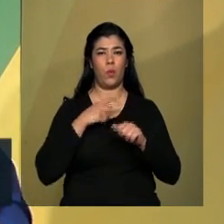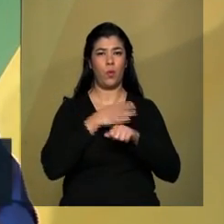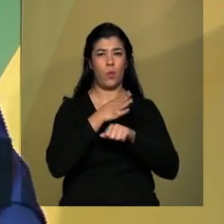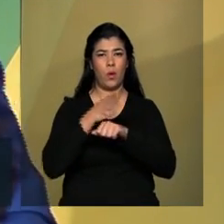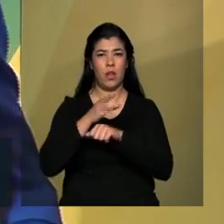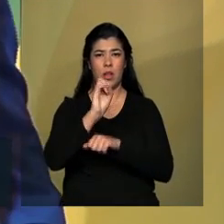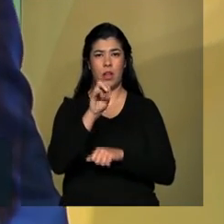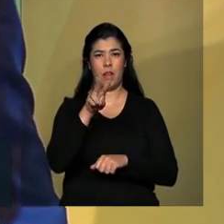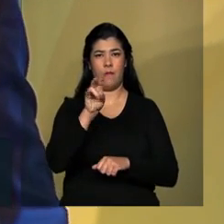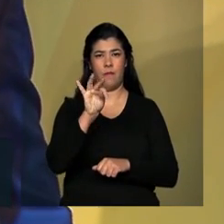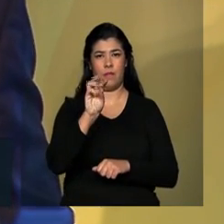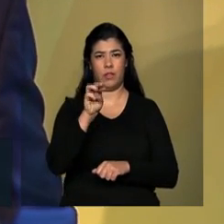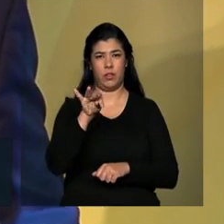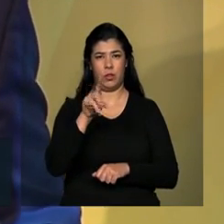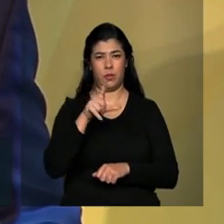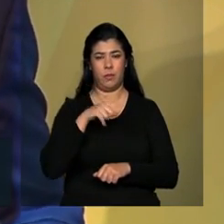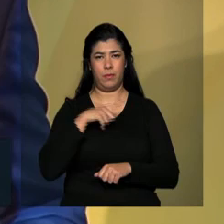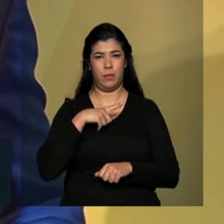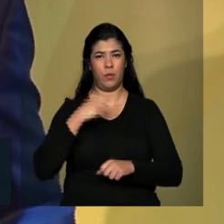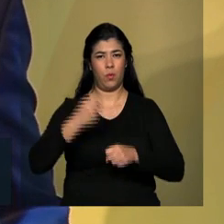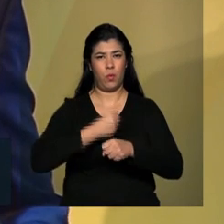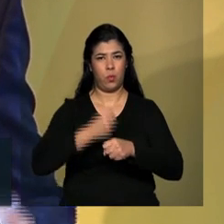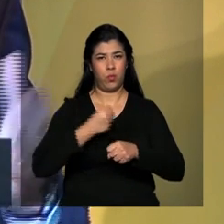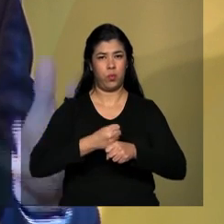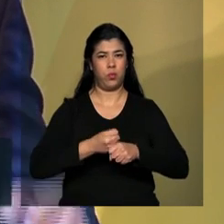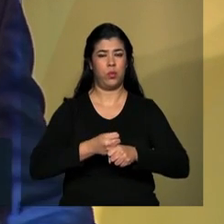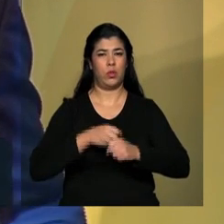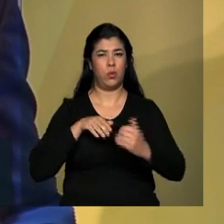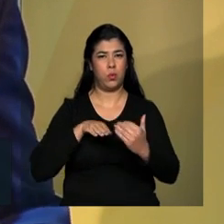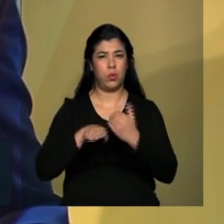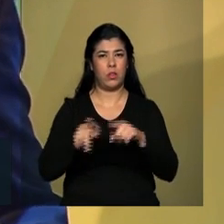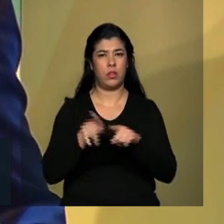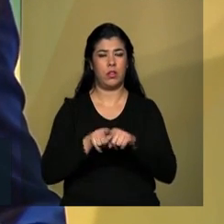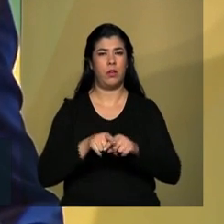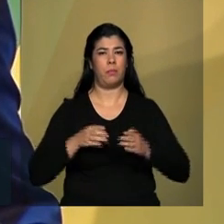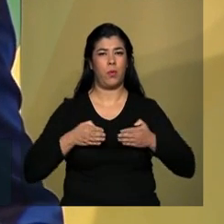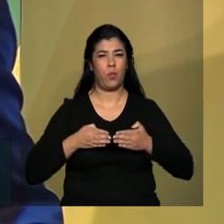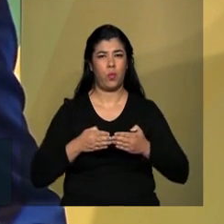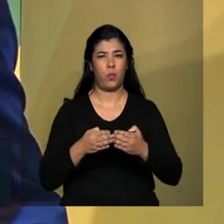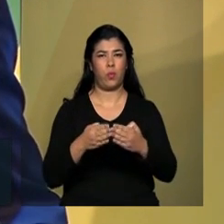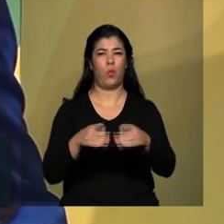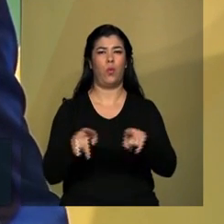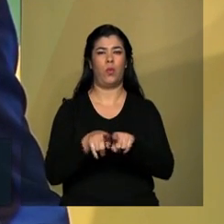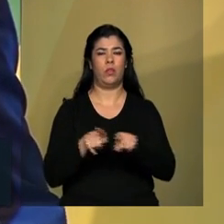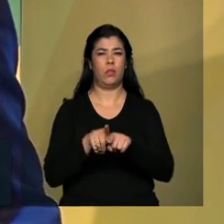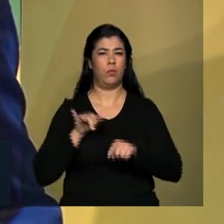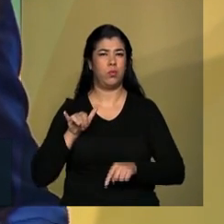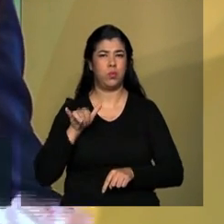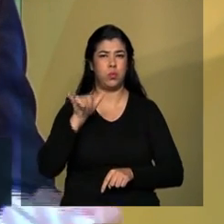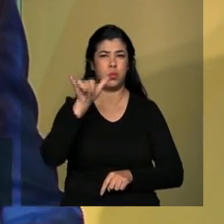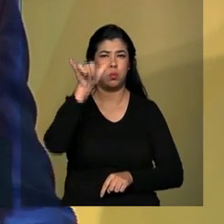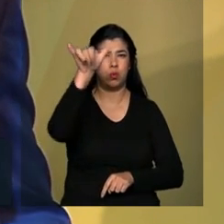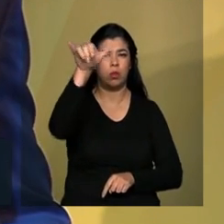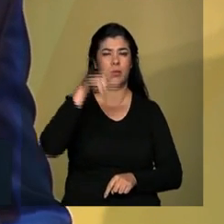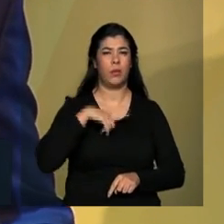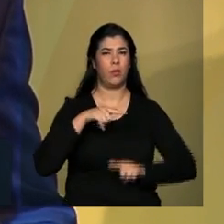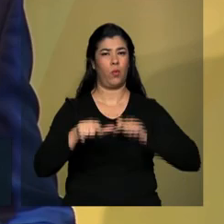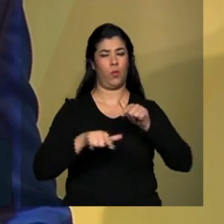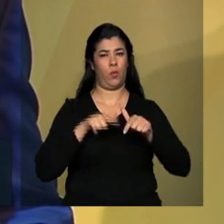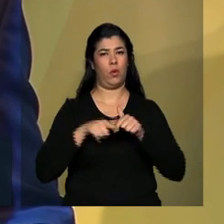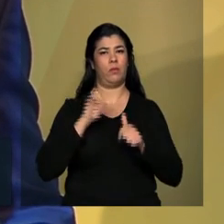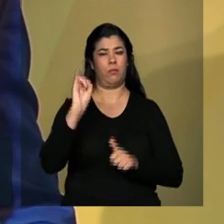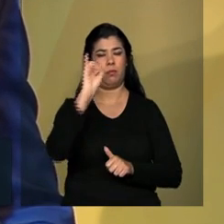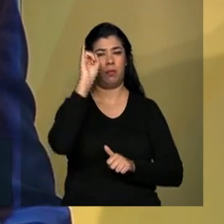na área de rodovias e ferrovias, mas portos e aeroportos também é muito importante para o funcionamento